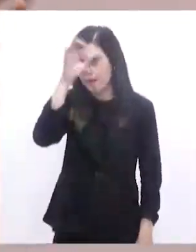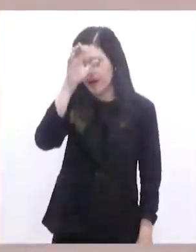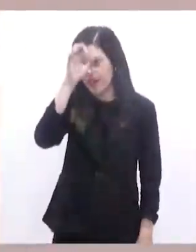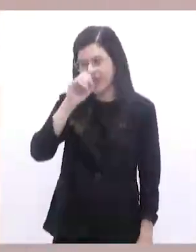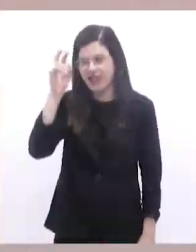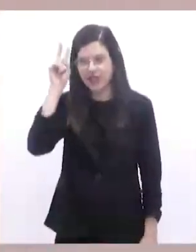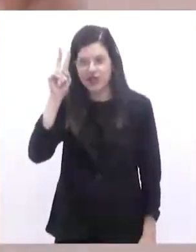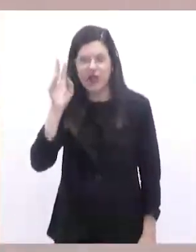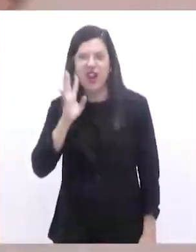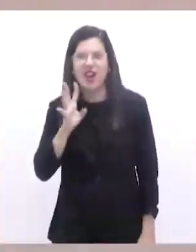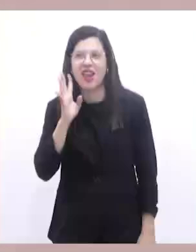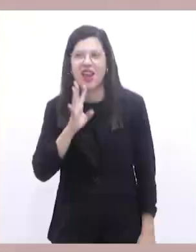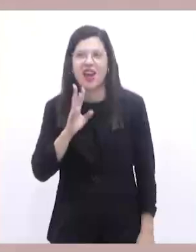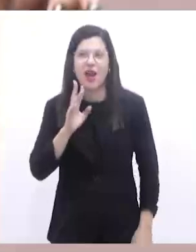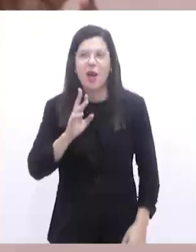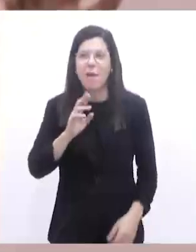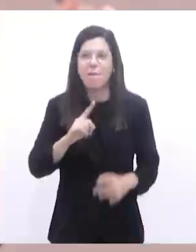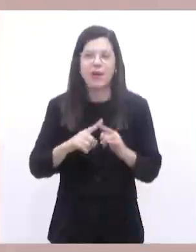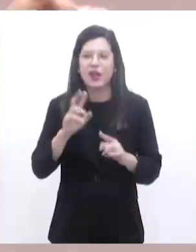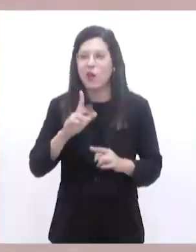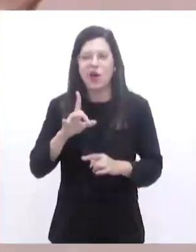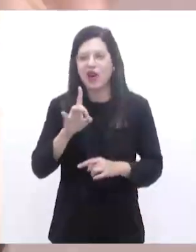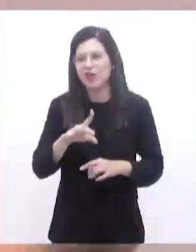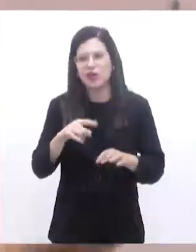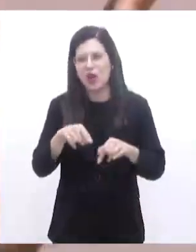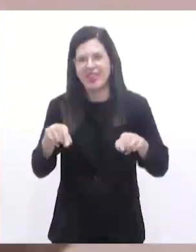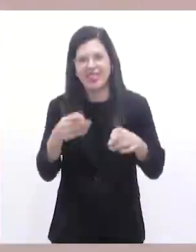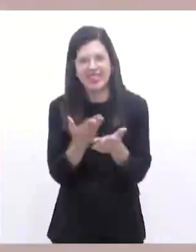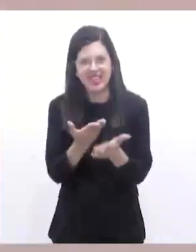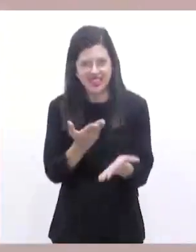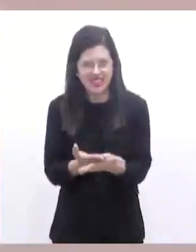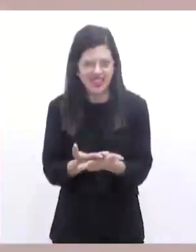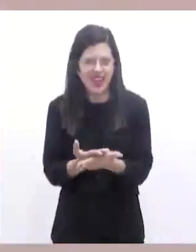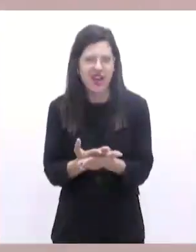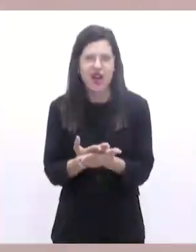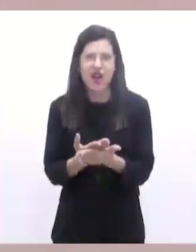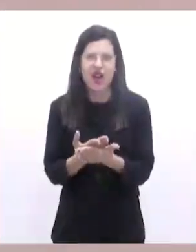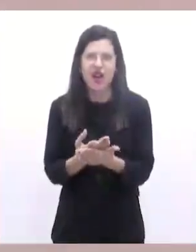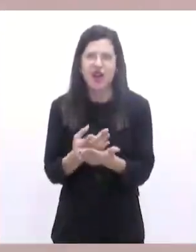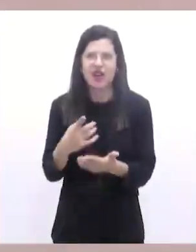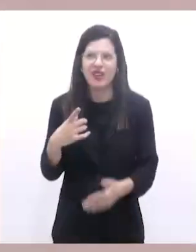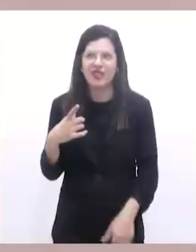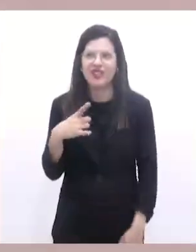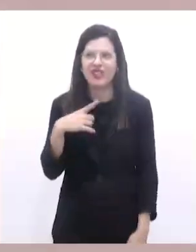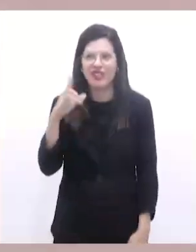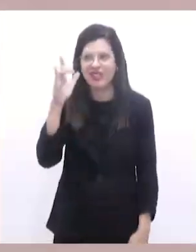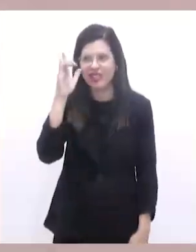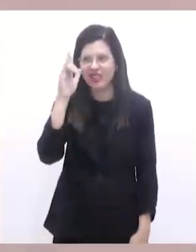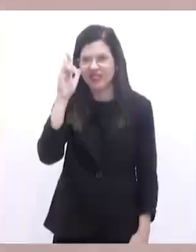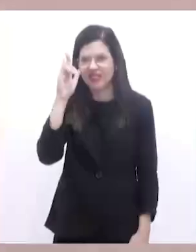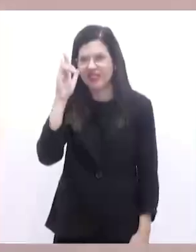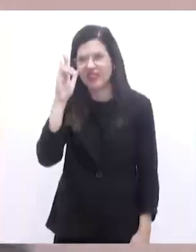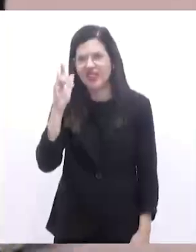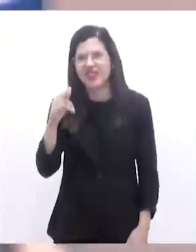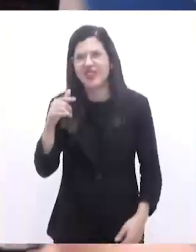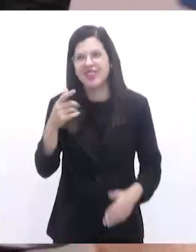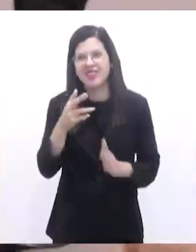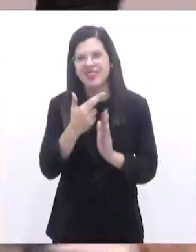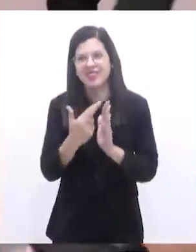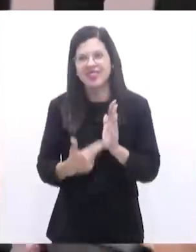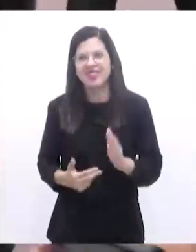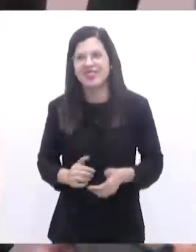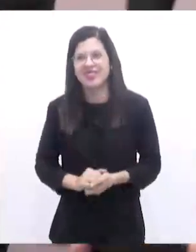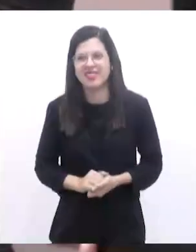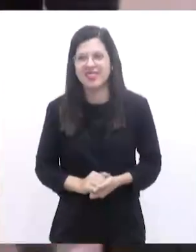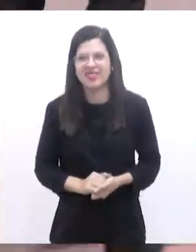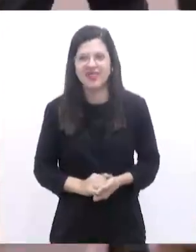legal, mas não só na sala de aula você encontra tal coisa. Tem lá no nosso Instagram essa redação. E Beatriz, eu